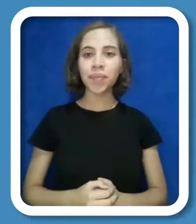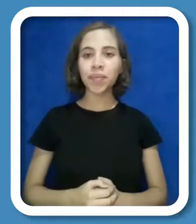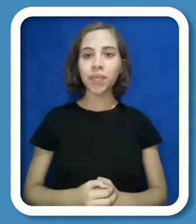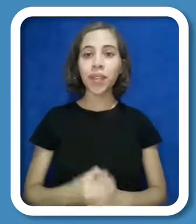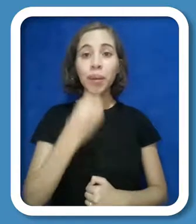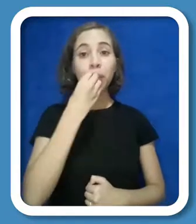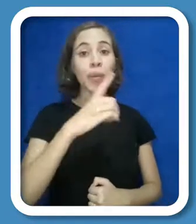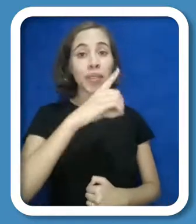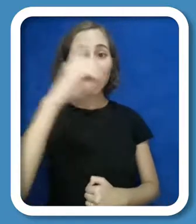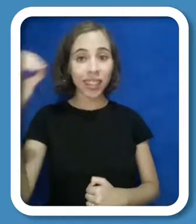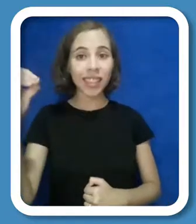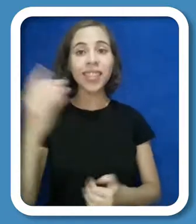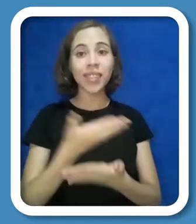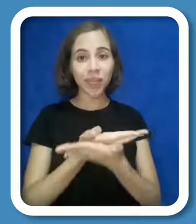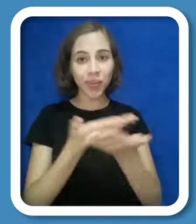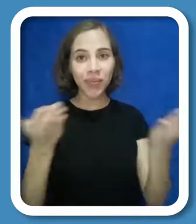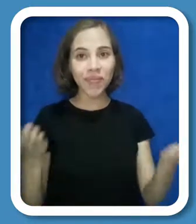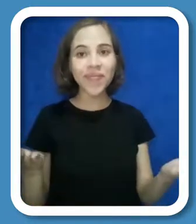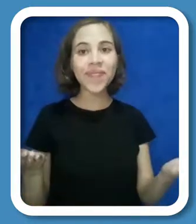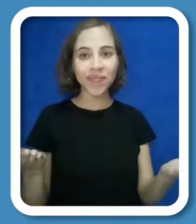Bom dia para todos.